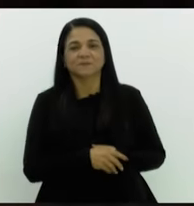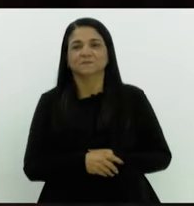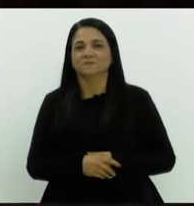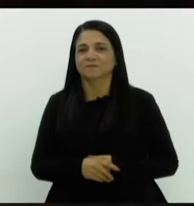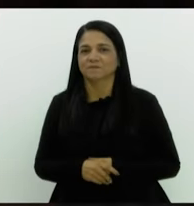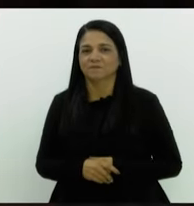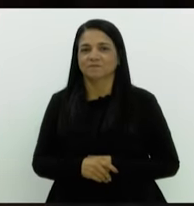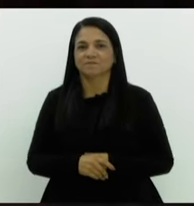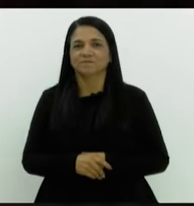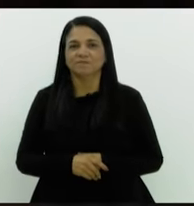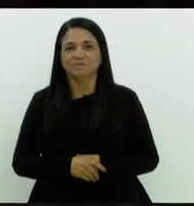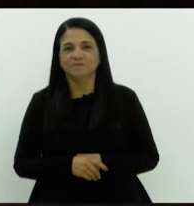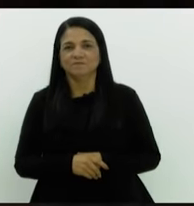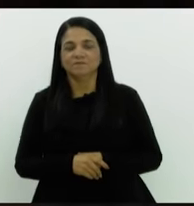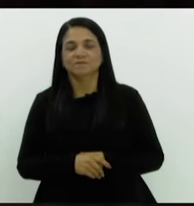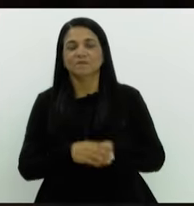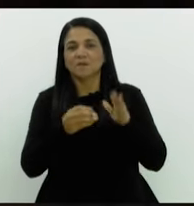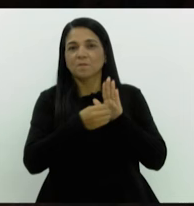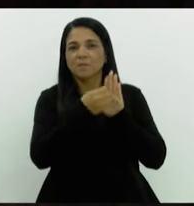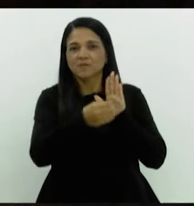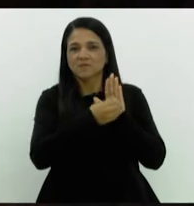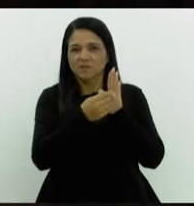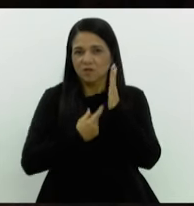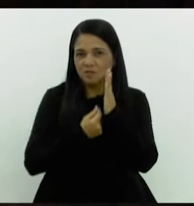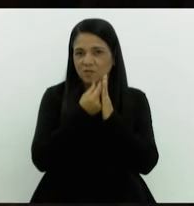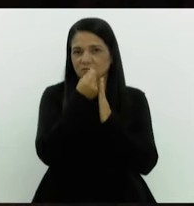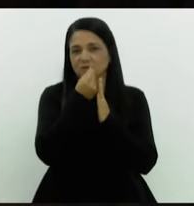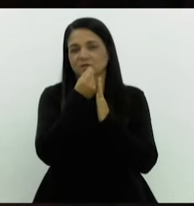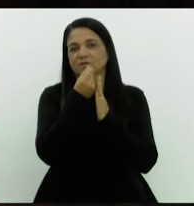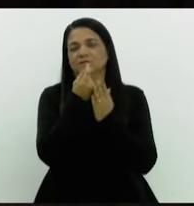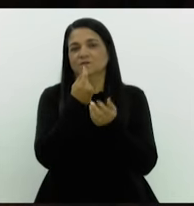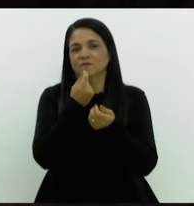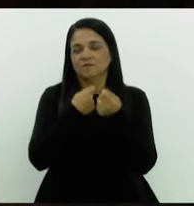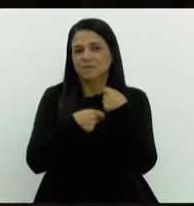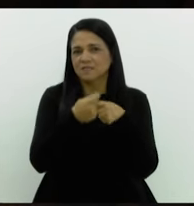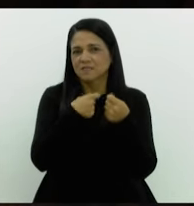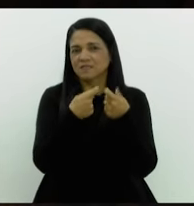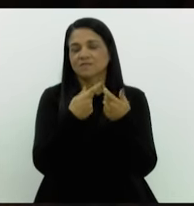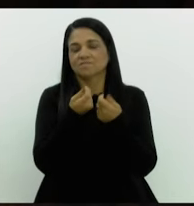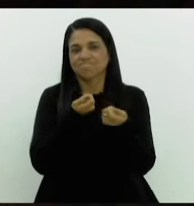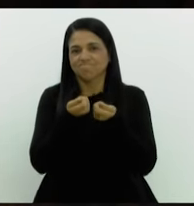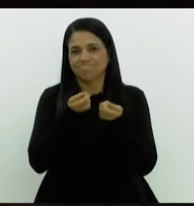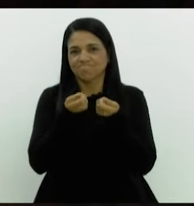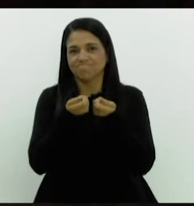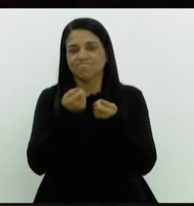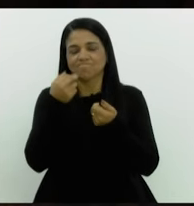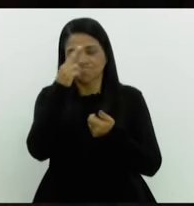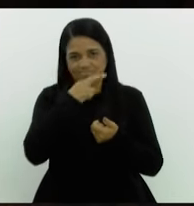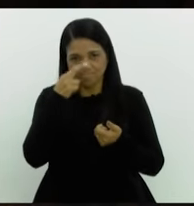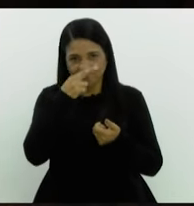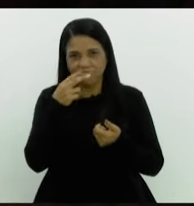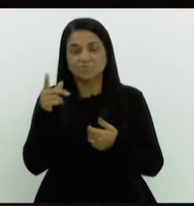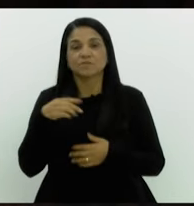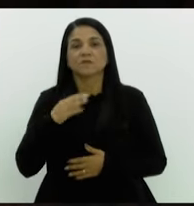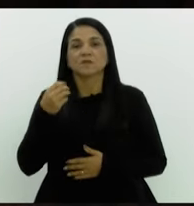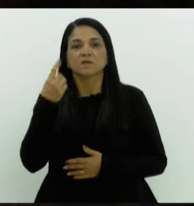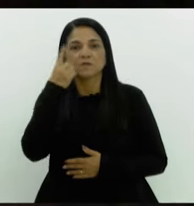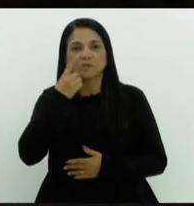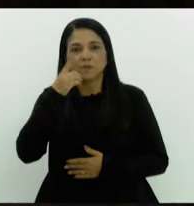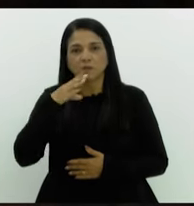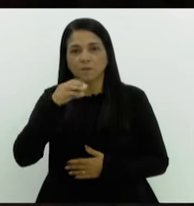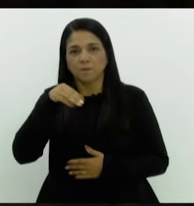deputado Anderson Moraes. Para parecer de Orçamento, Finanças e Fiscalização Financeira e Controle, Carlos Macedo.